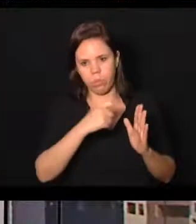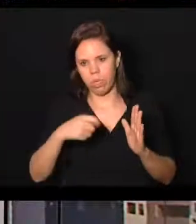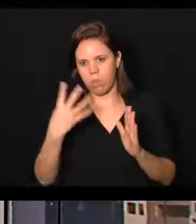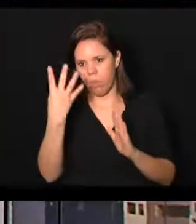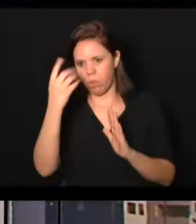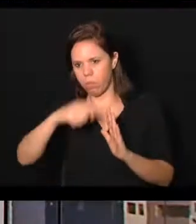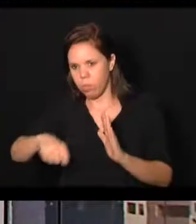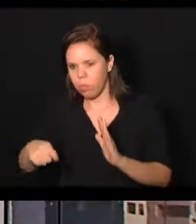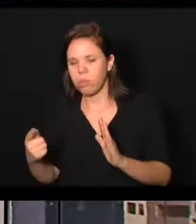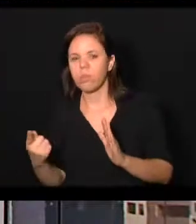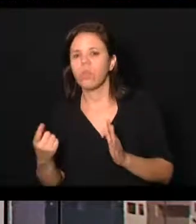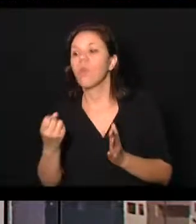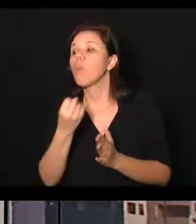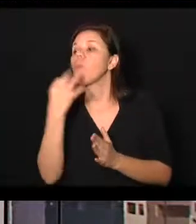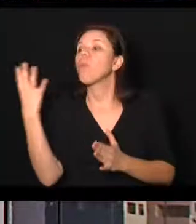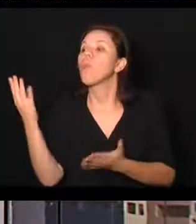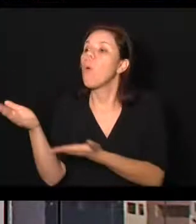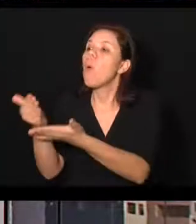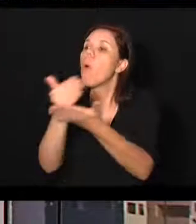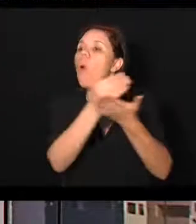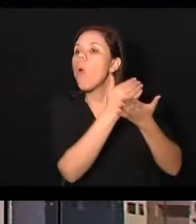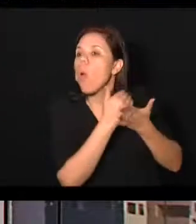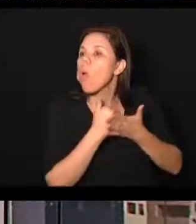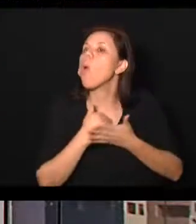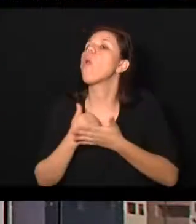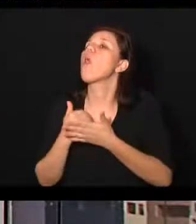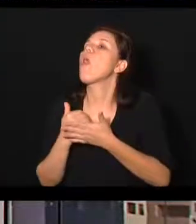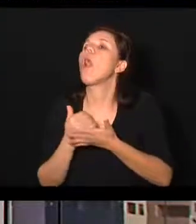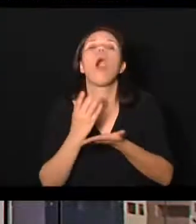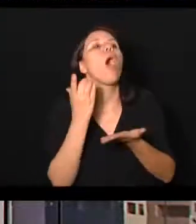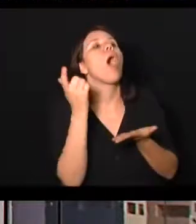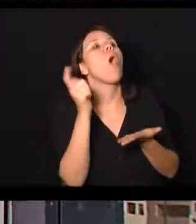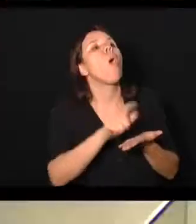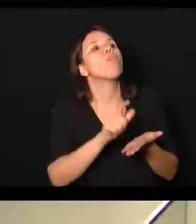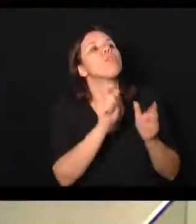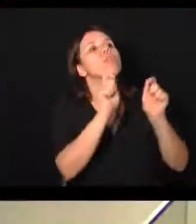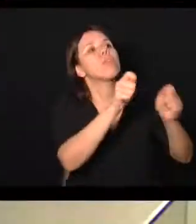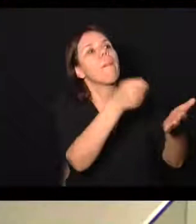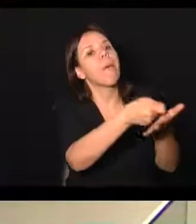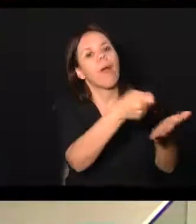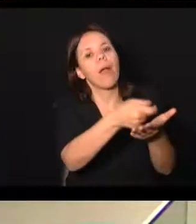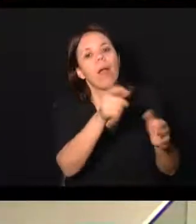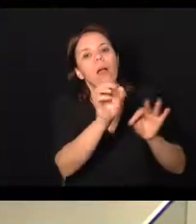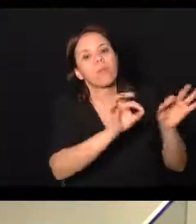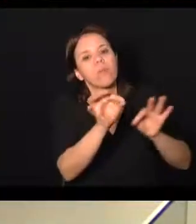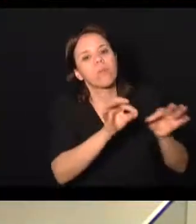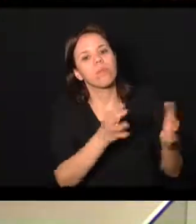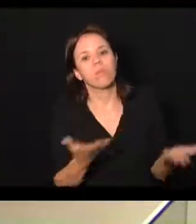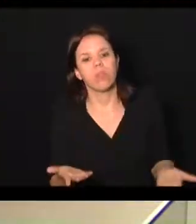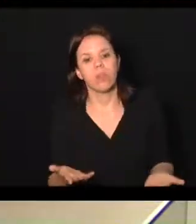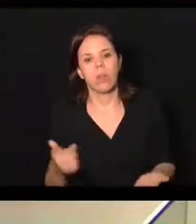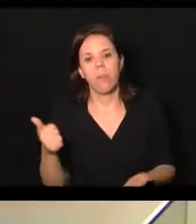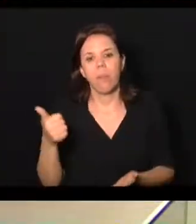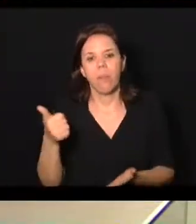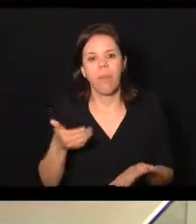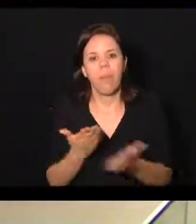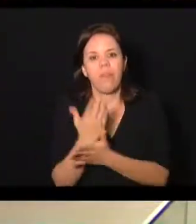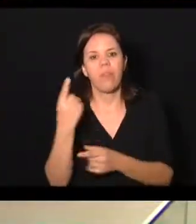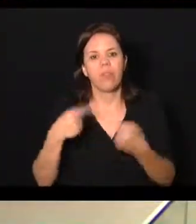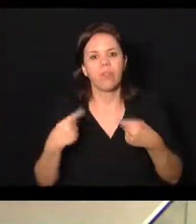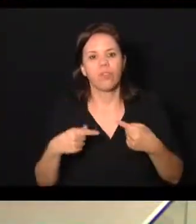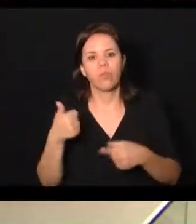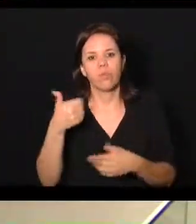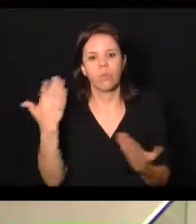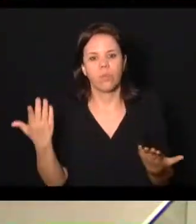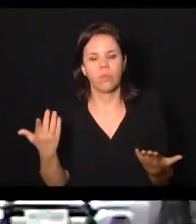de contas dos recursos arrecadados e a destinação das verbas. A matéria, aprovada em primeira discussão, obriga o